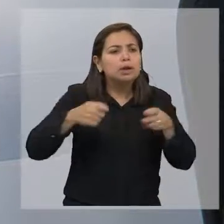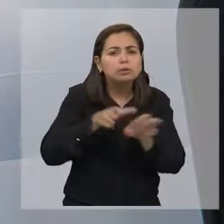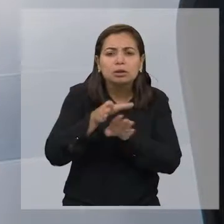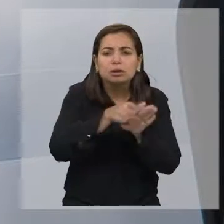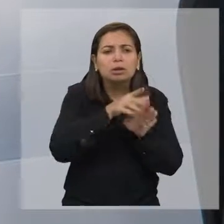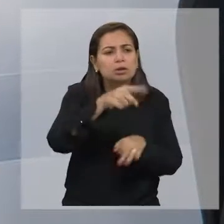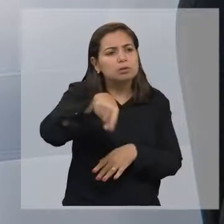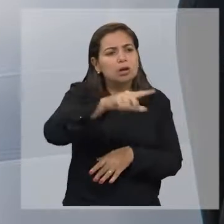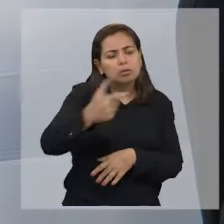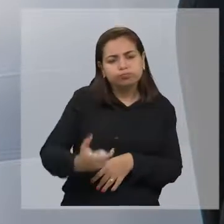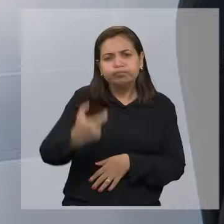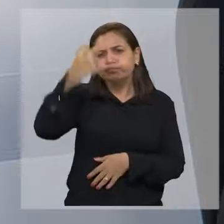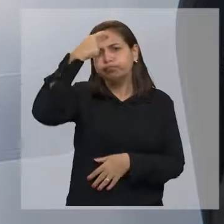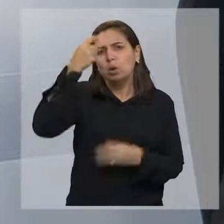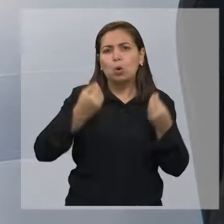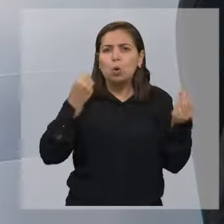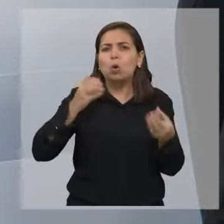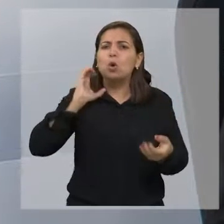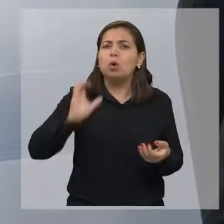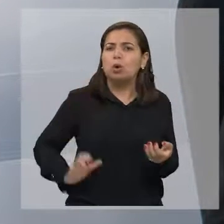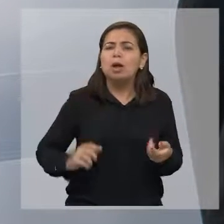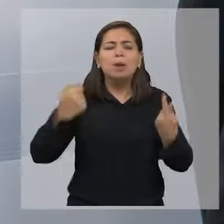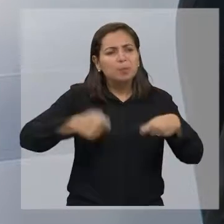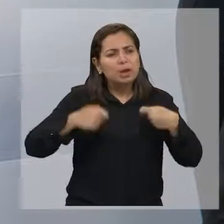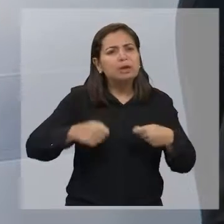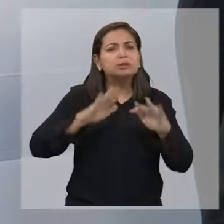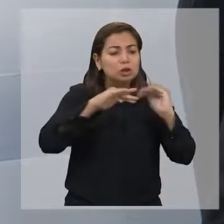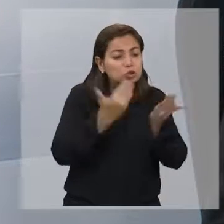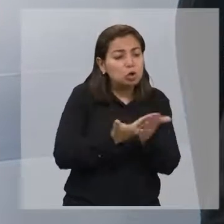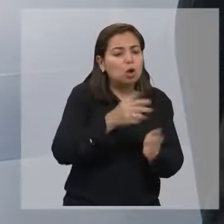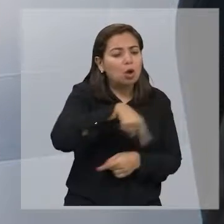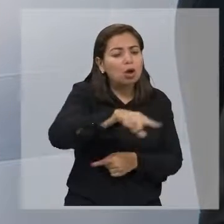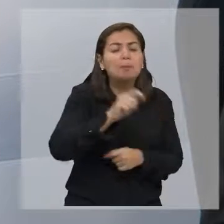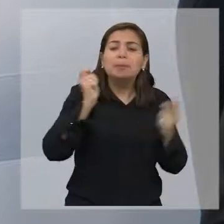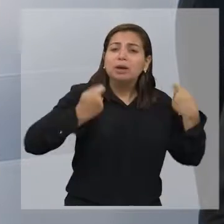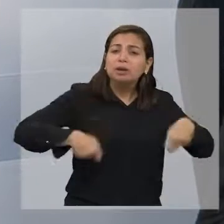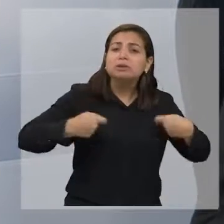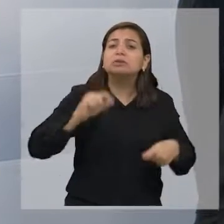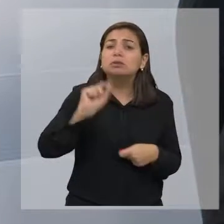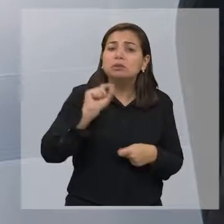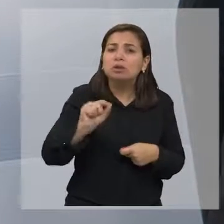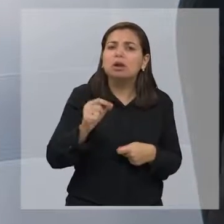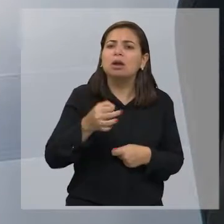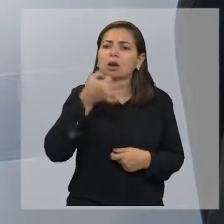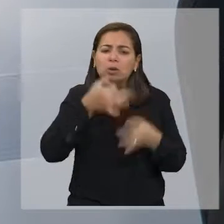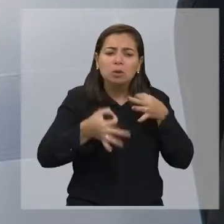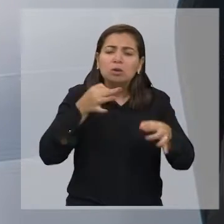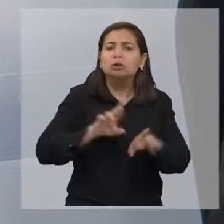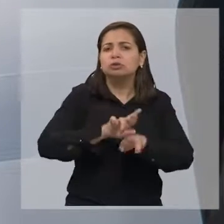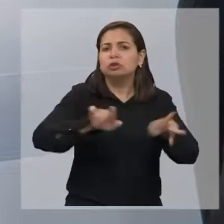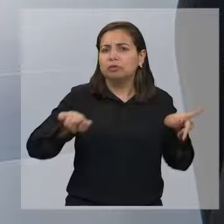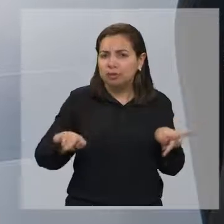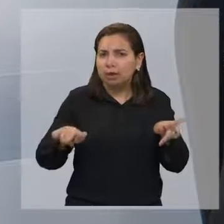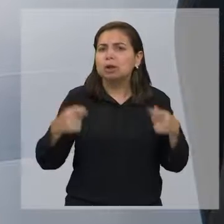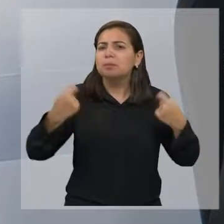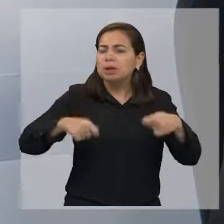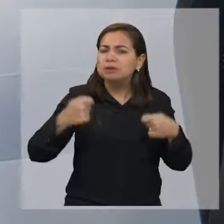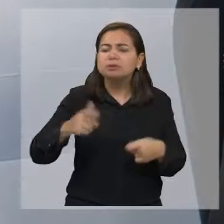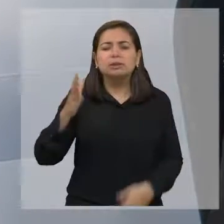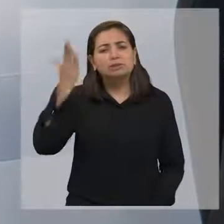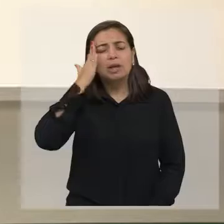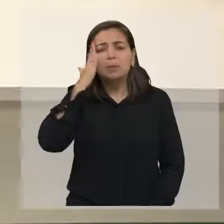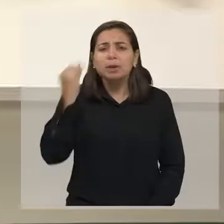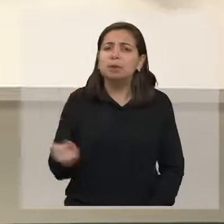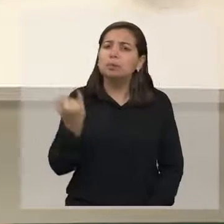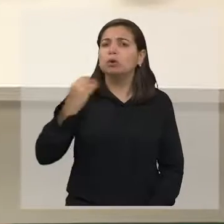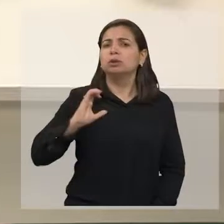importante que a escola seja um espaço de pluralidade, de diversidade, de ampliação da cidadania.